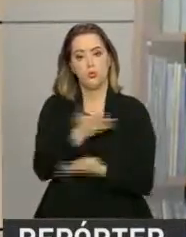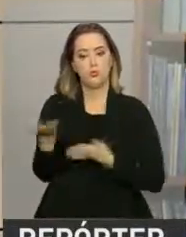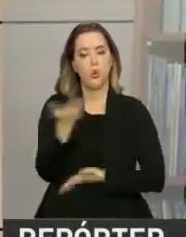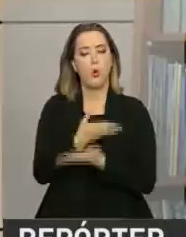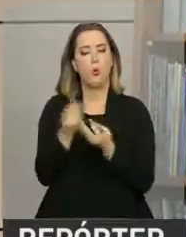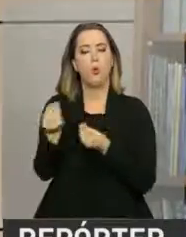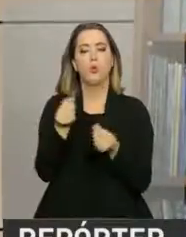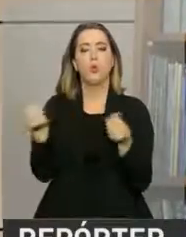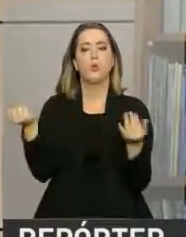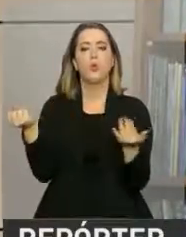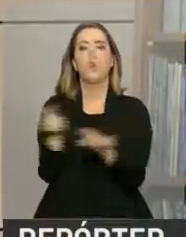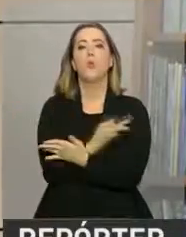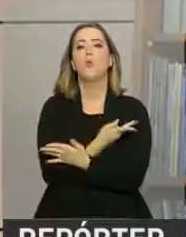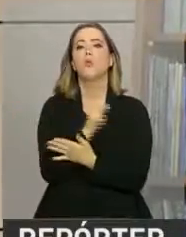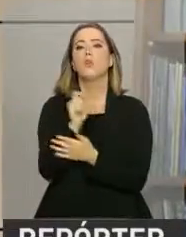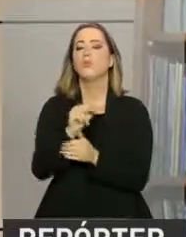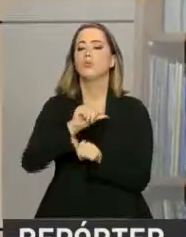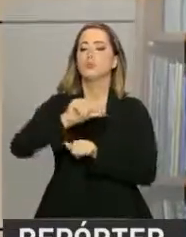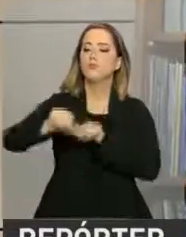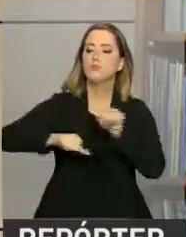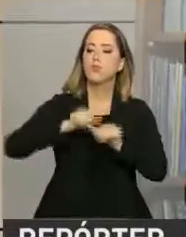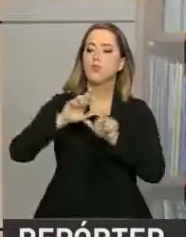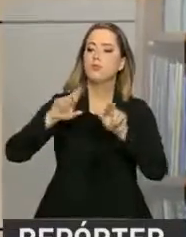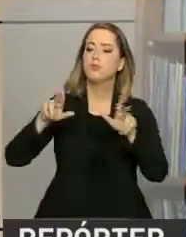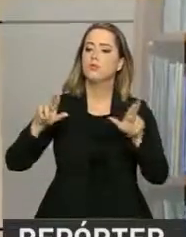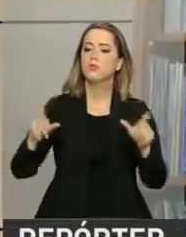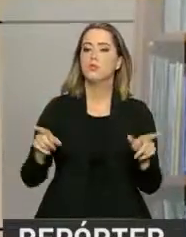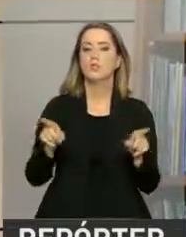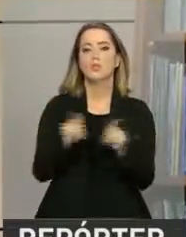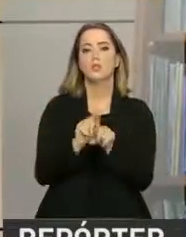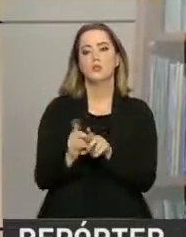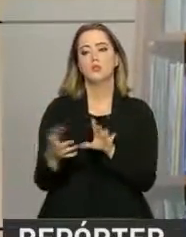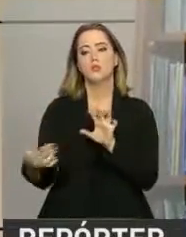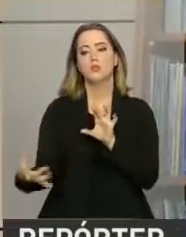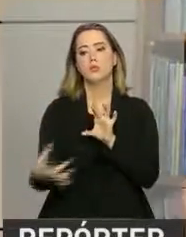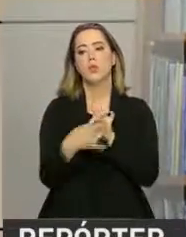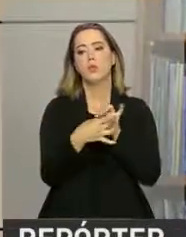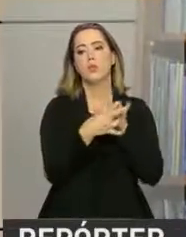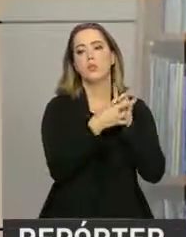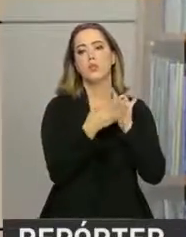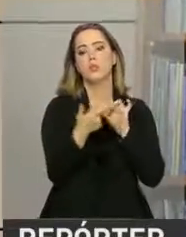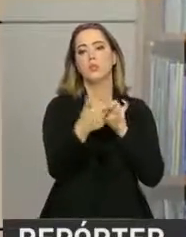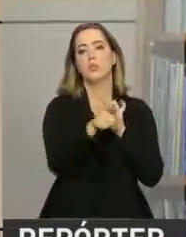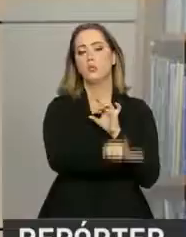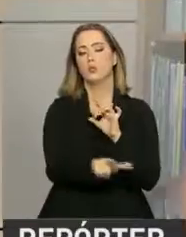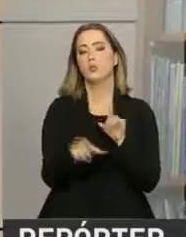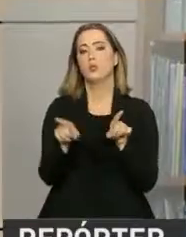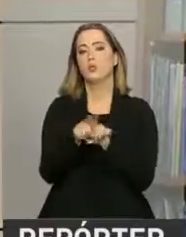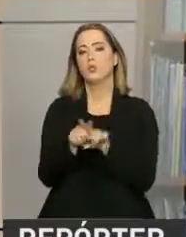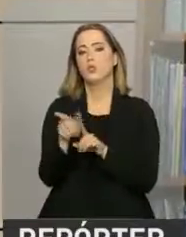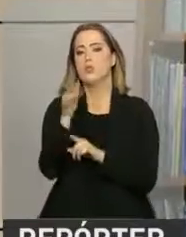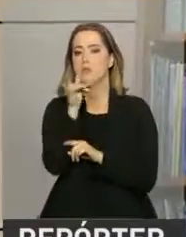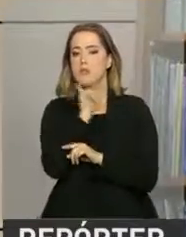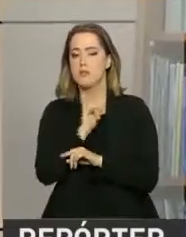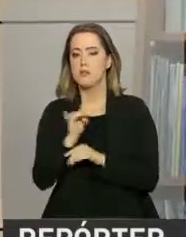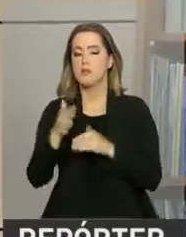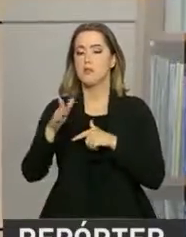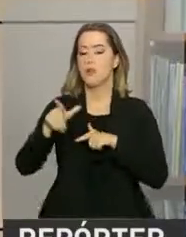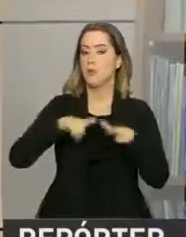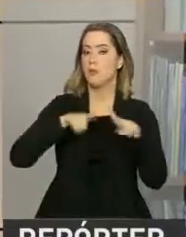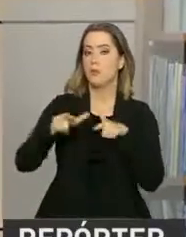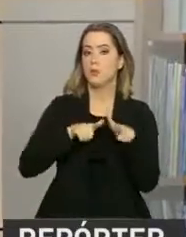como fazer essa flexibilização, como trabalhar linkando outras coisas para o aluno, como o mundo do trabalho, as ciências, o